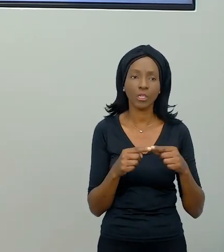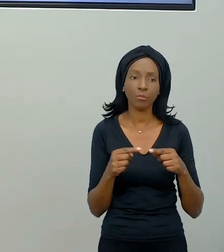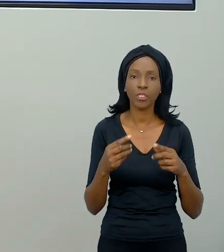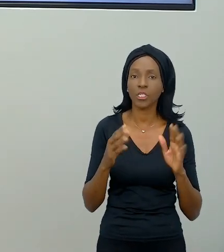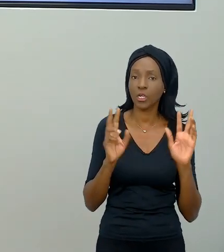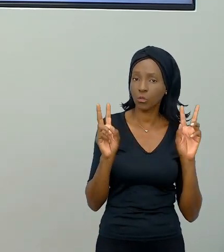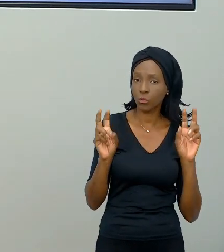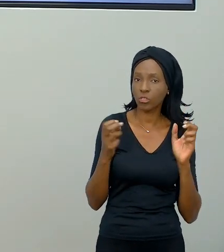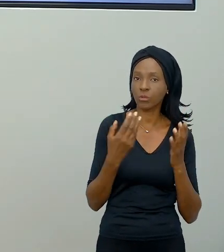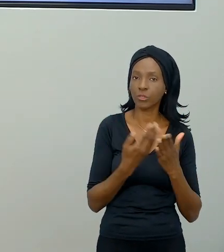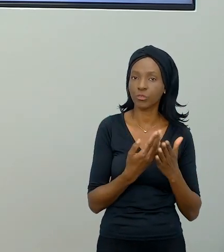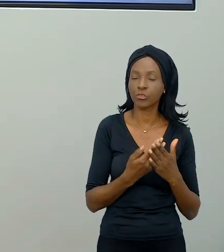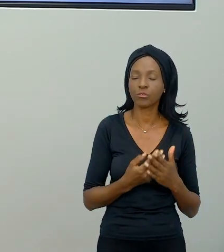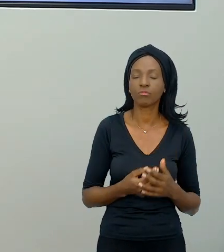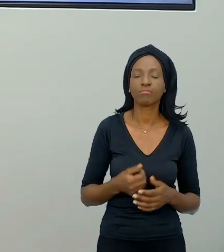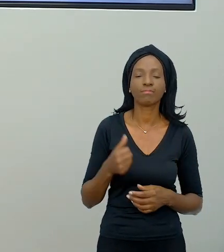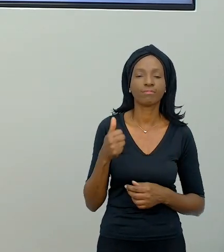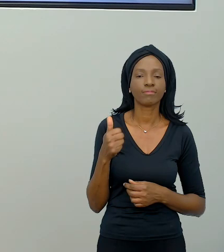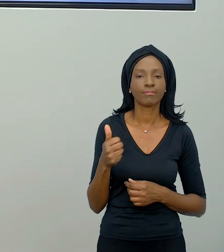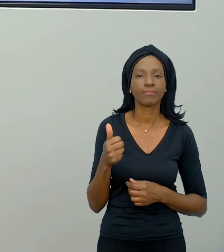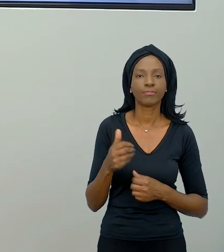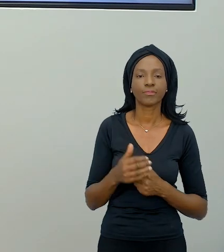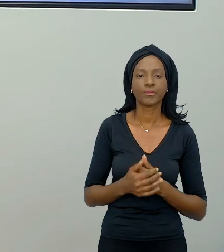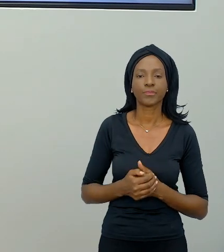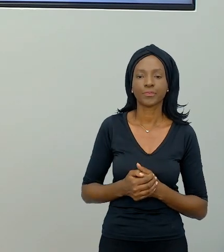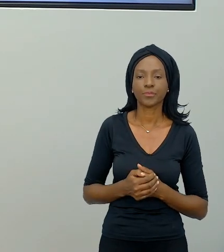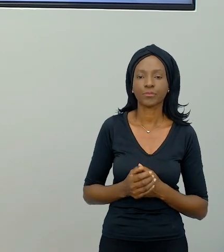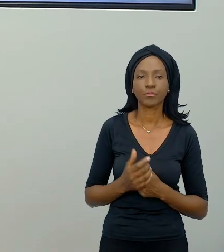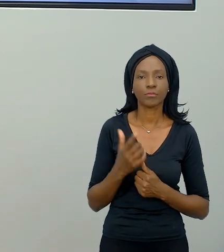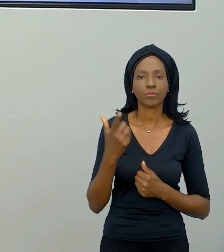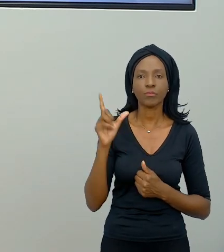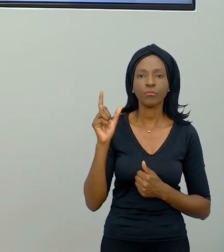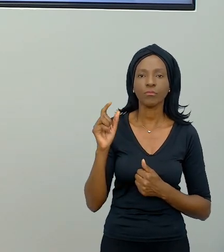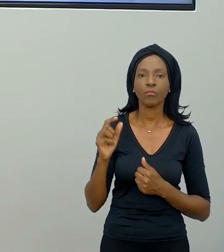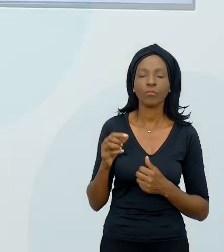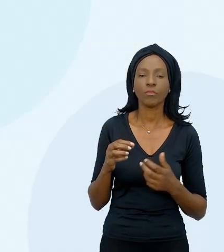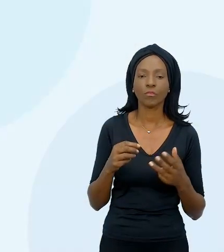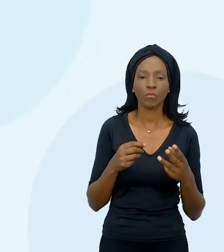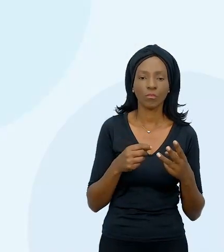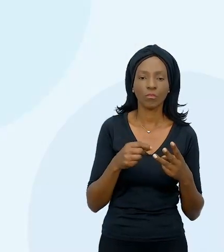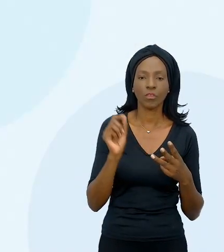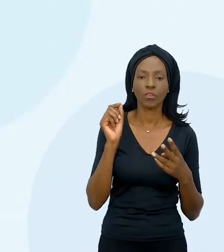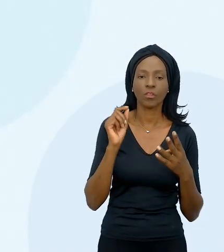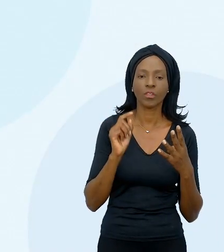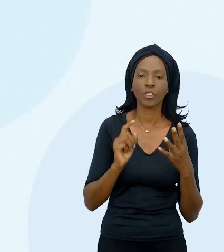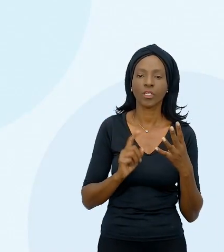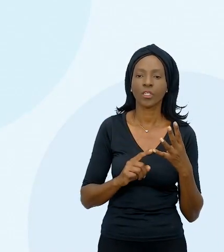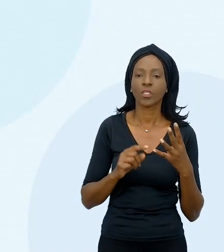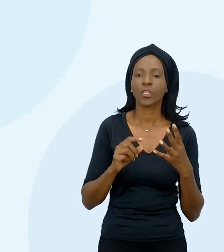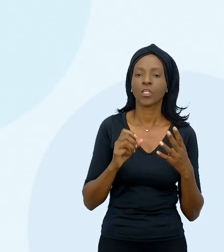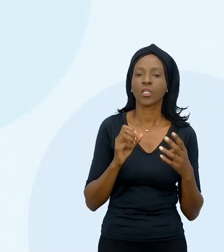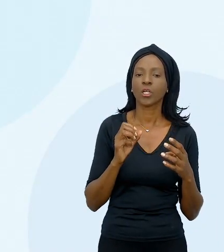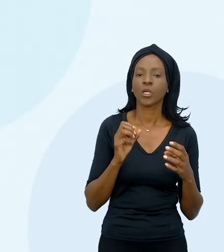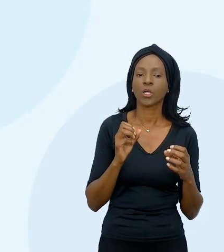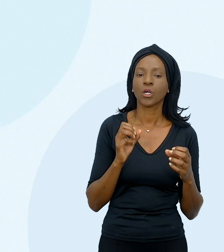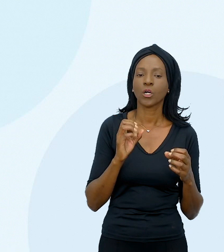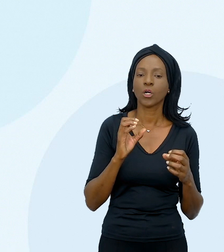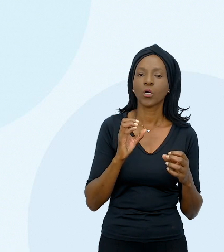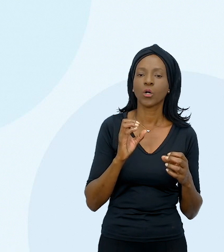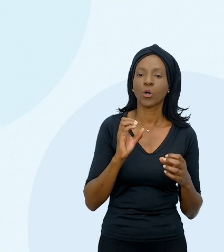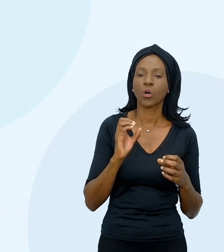estudando. Muito bem. Então, o próximo item aqui, contribuição. É o